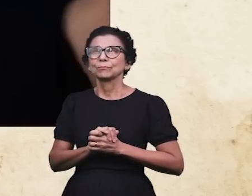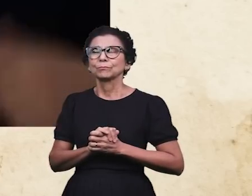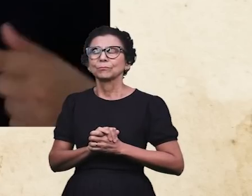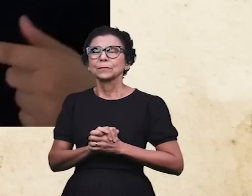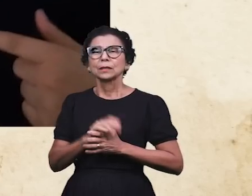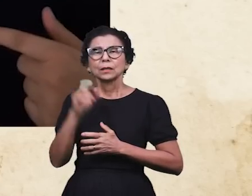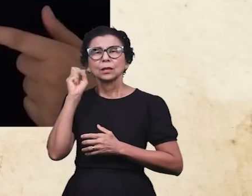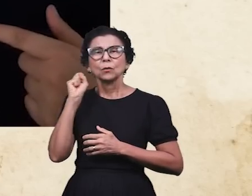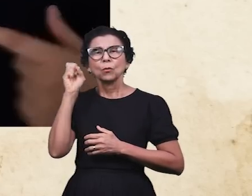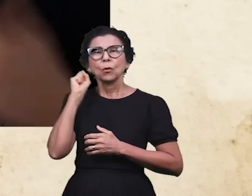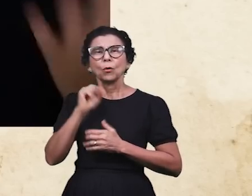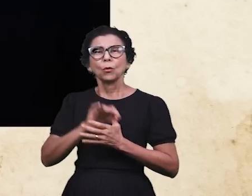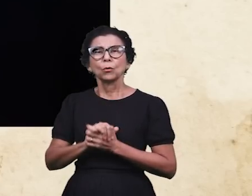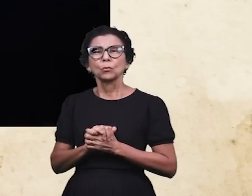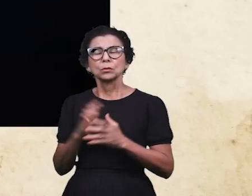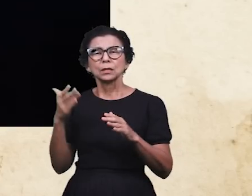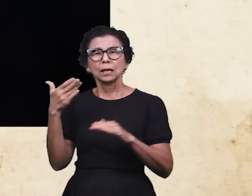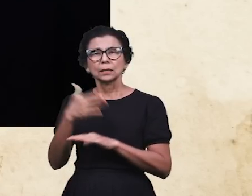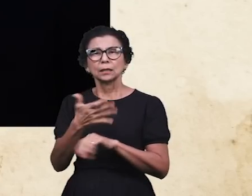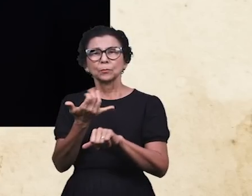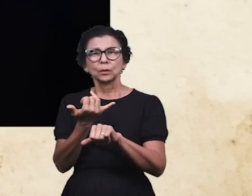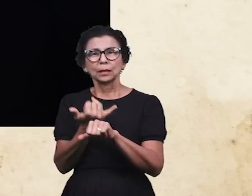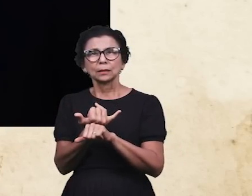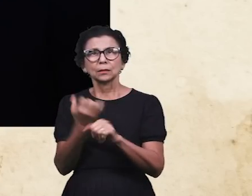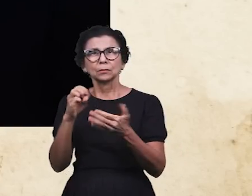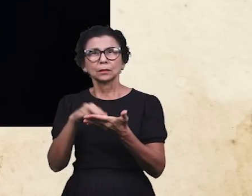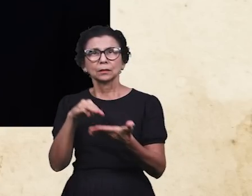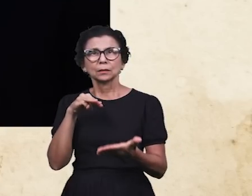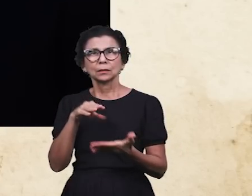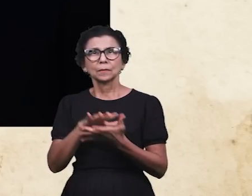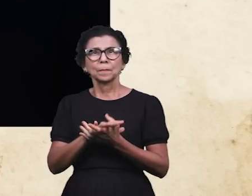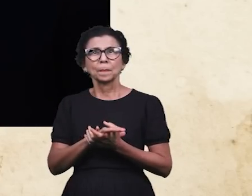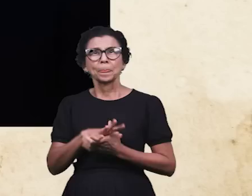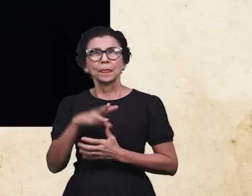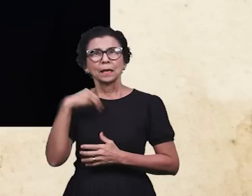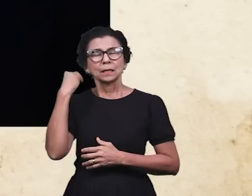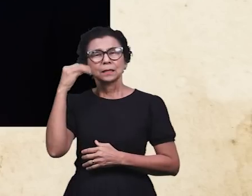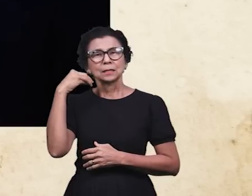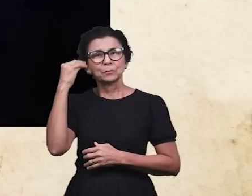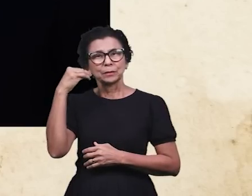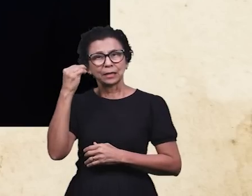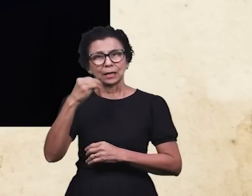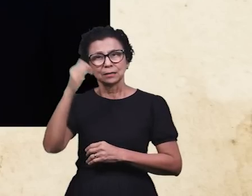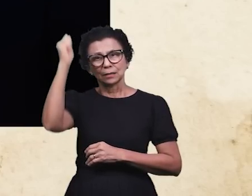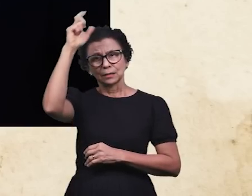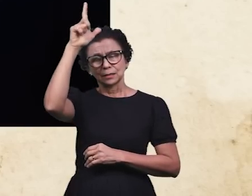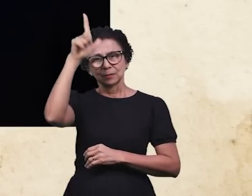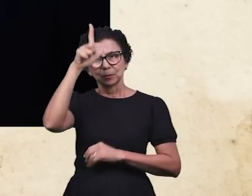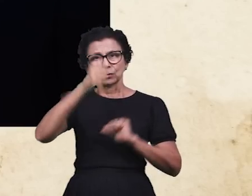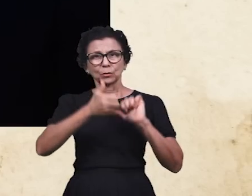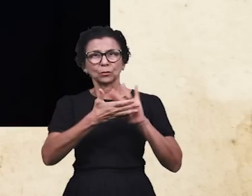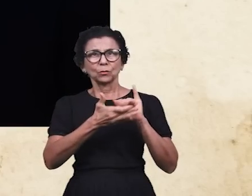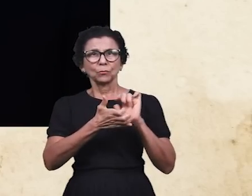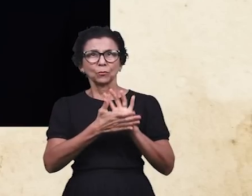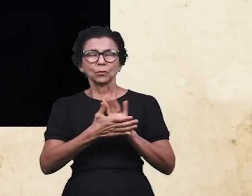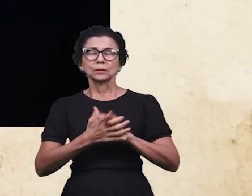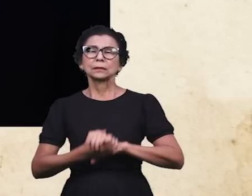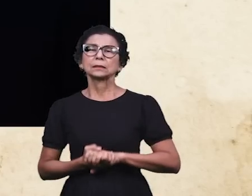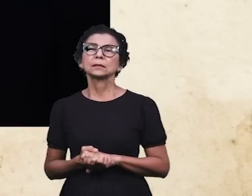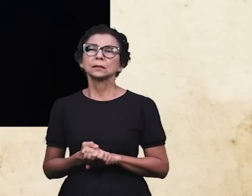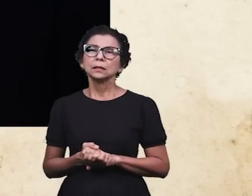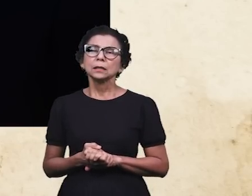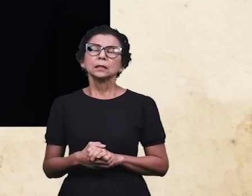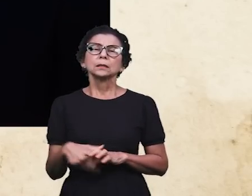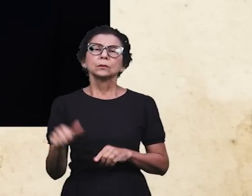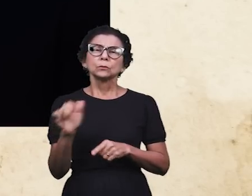redirecionou para um quadro do canal da Igreja Cristã Maranata, que se chama Experiências que Inspiram Louvores. Eu, antes de dormir, maratonei todos os